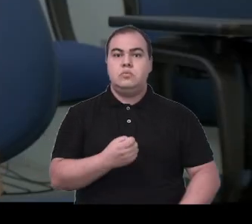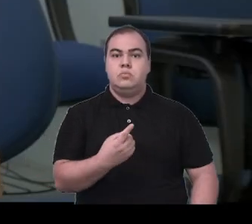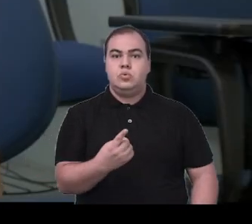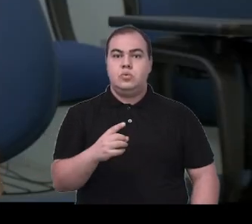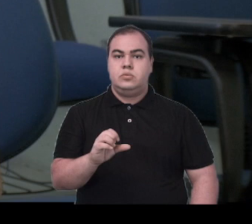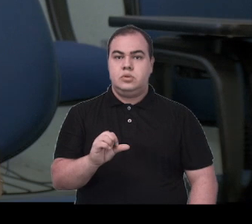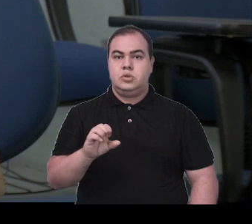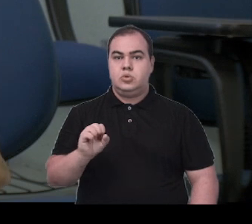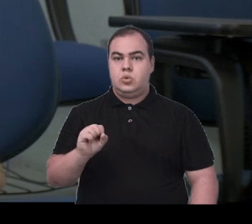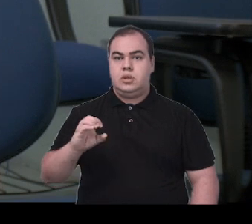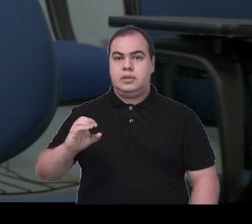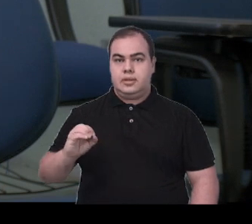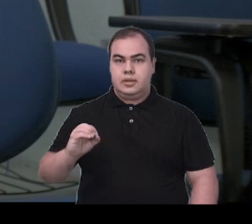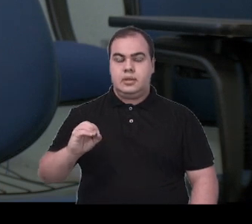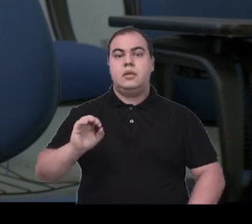80,